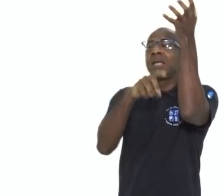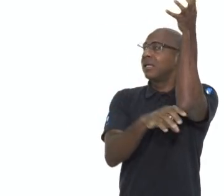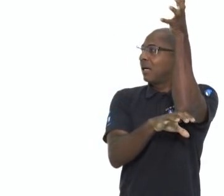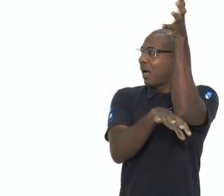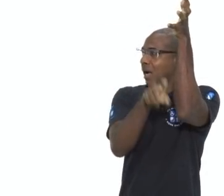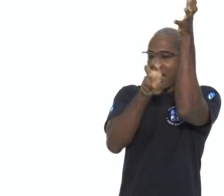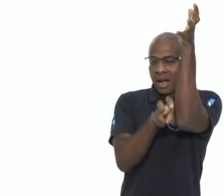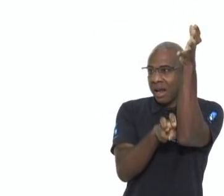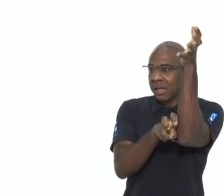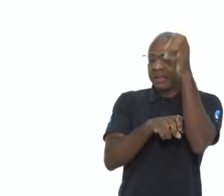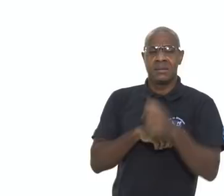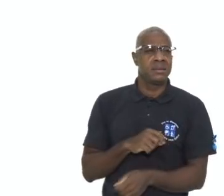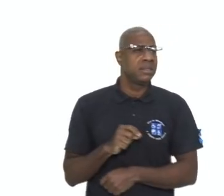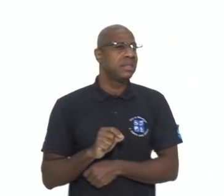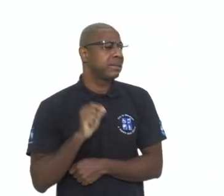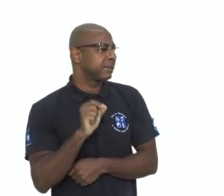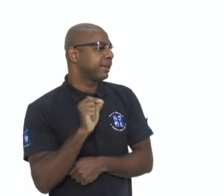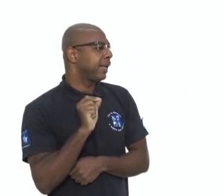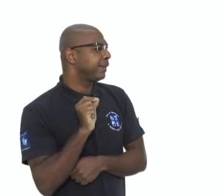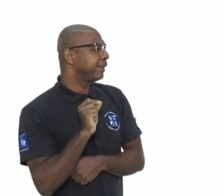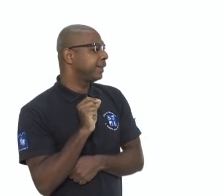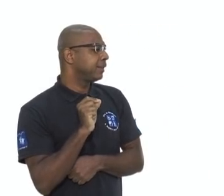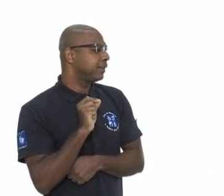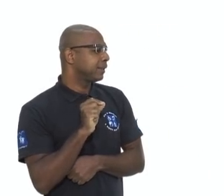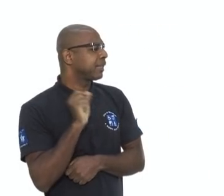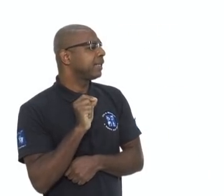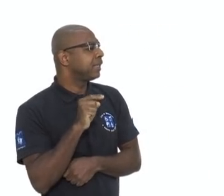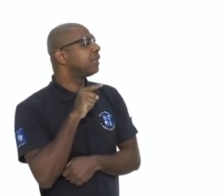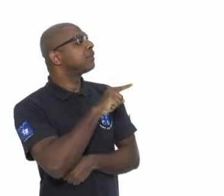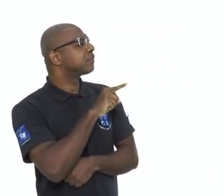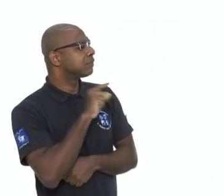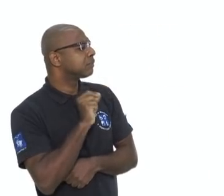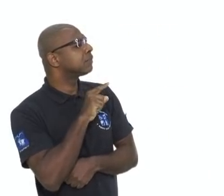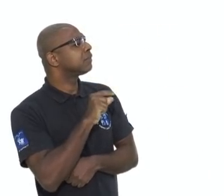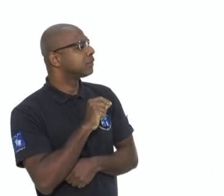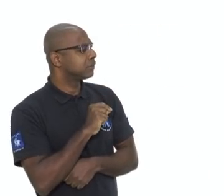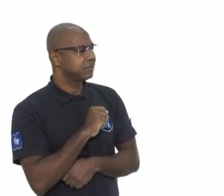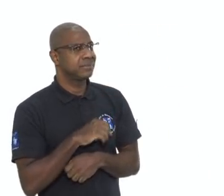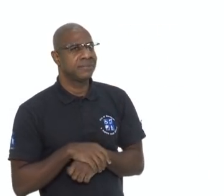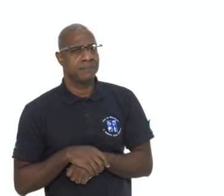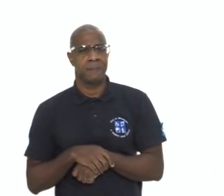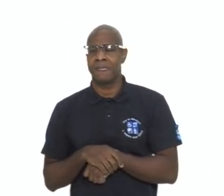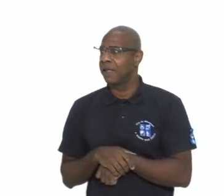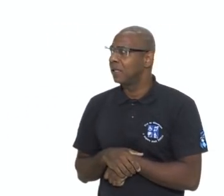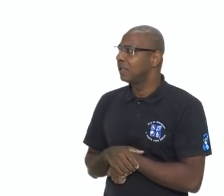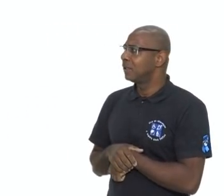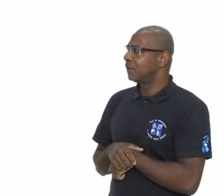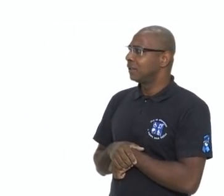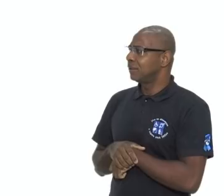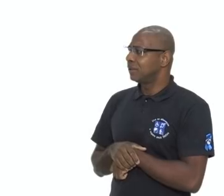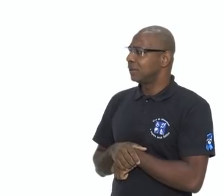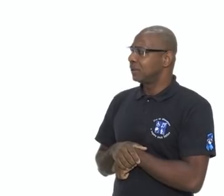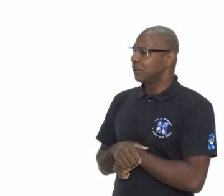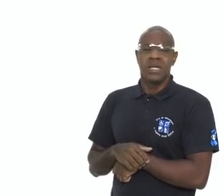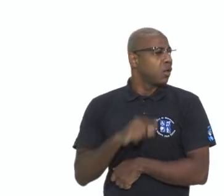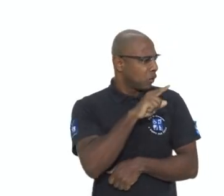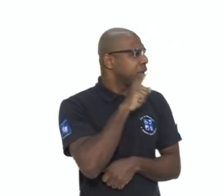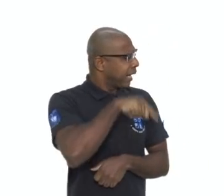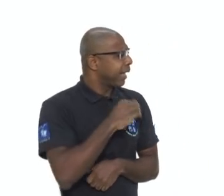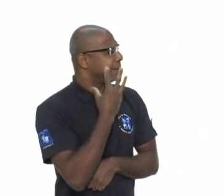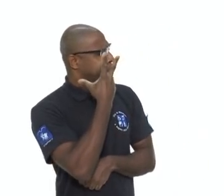macieira. Quem és tu? Perguntou o príncipezinho. Tu és bem bonita.